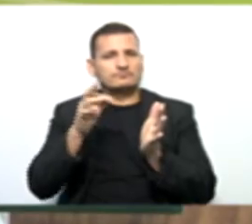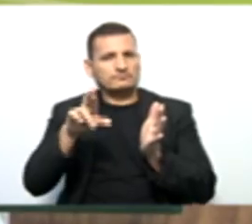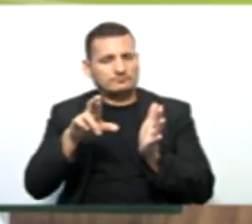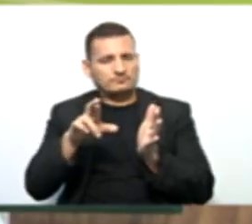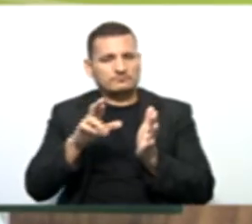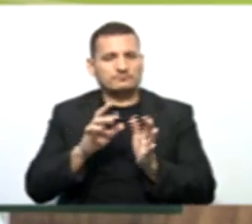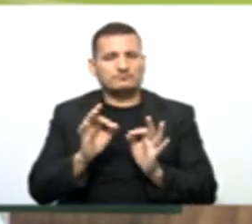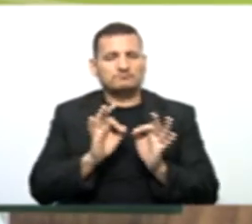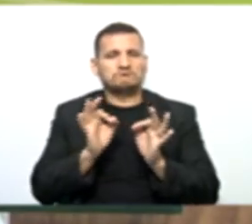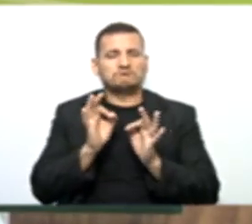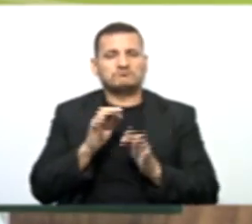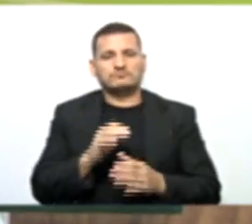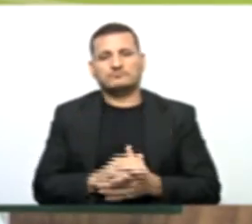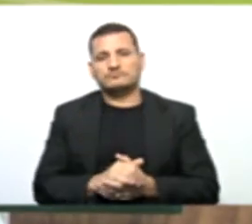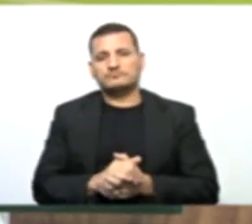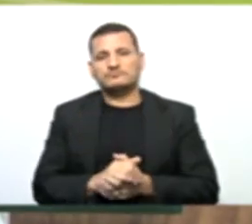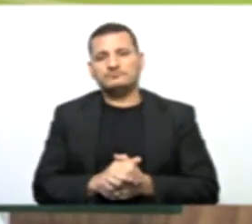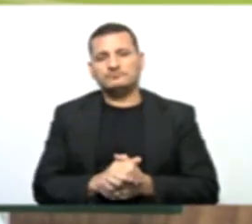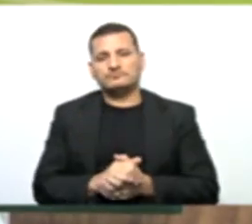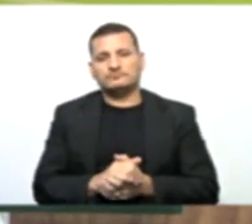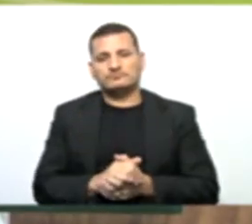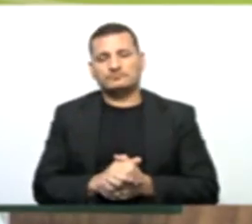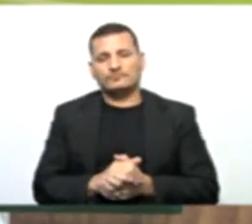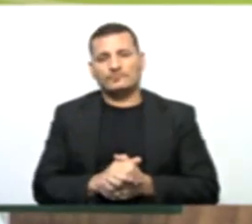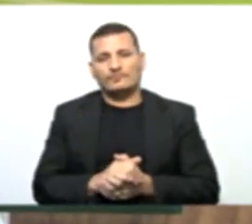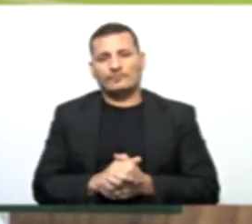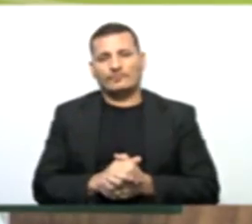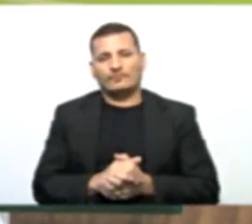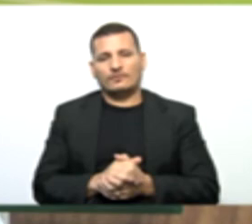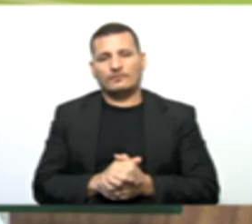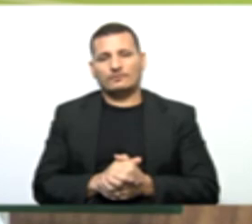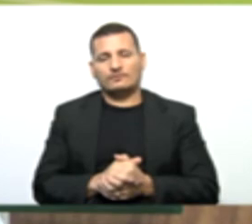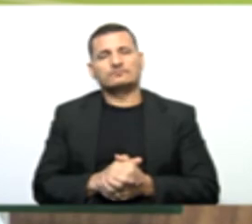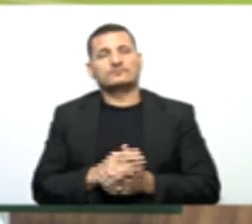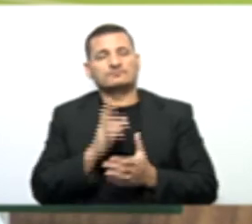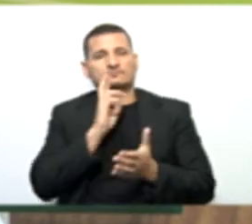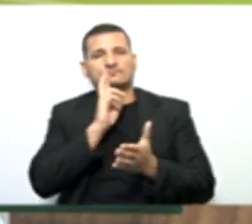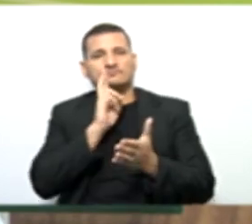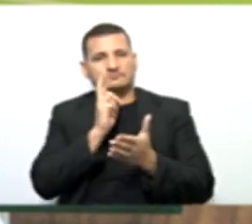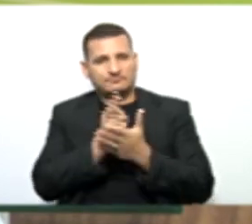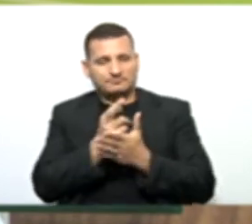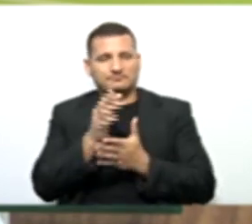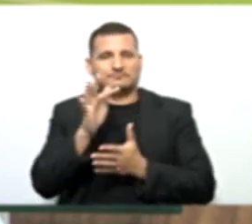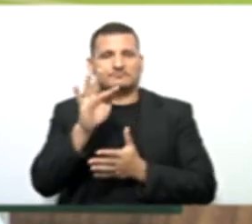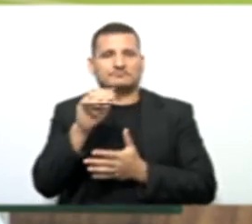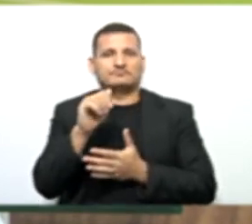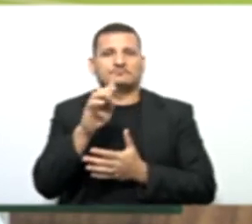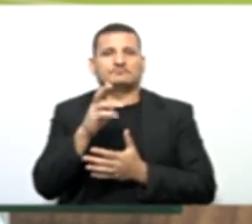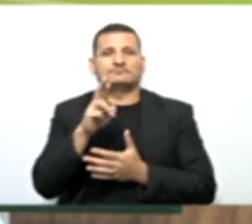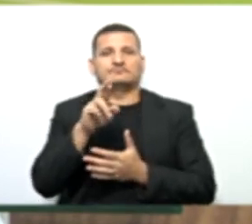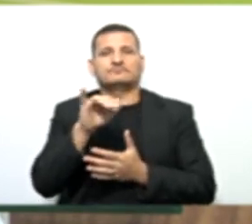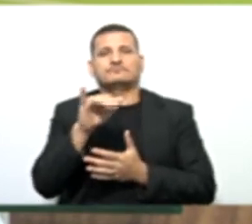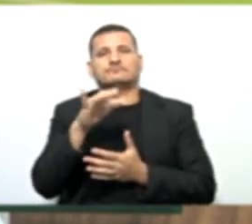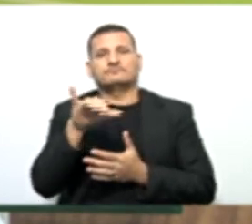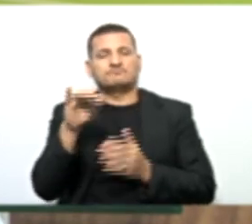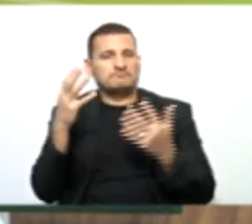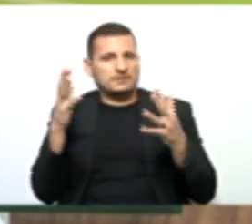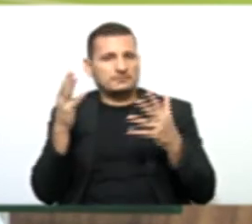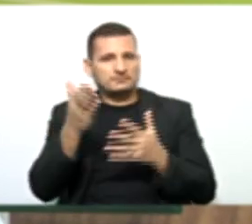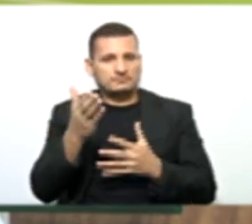dúvida. Então a resposta mais correta foi a mais direta, né, do Fabrício de Ouro Preto do Oeste.